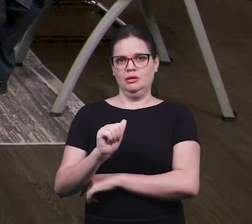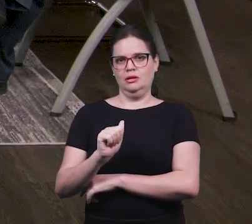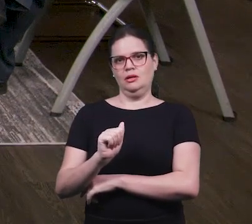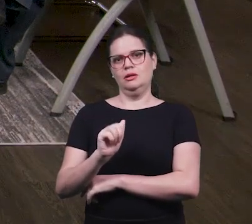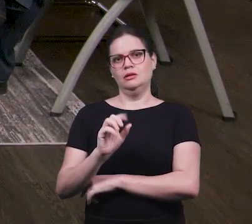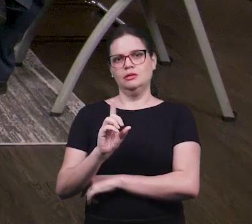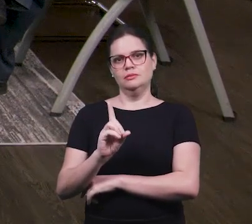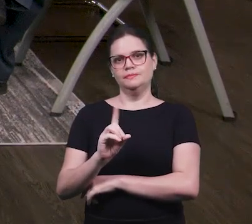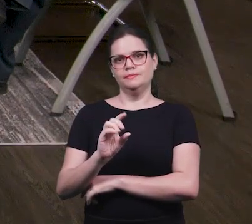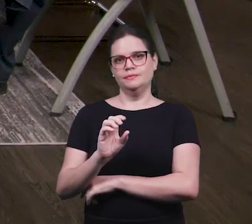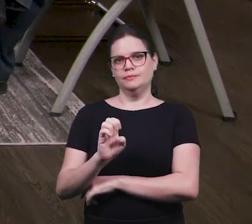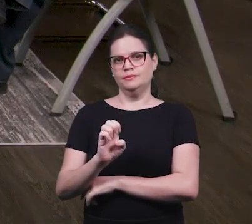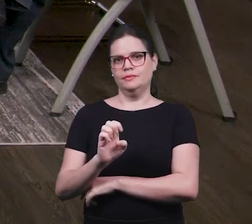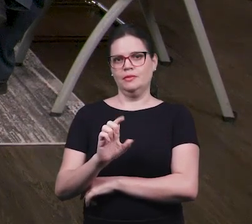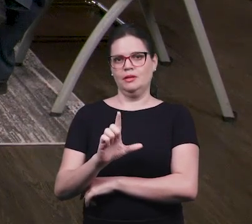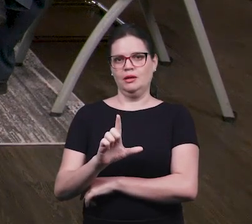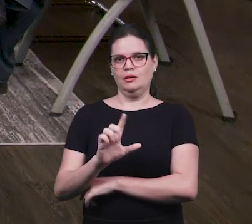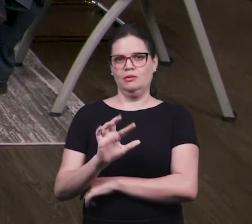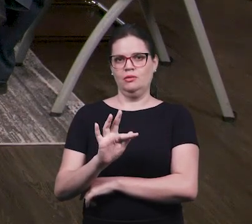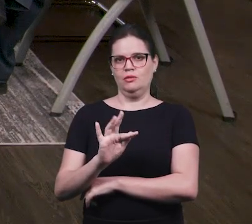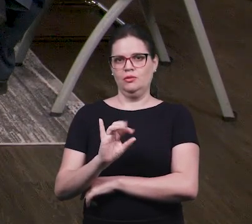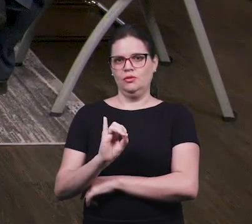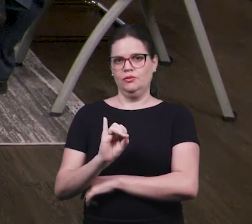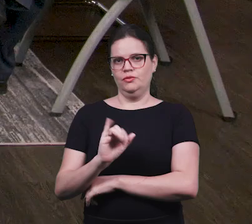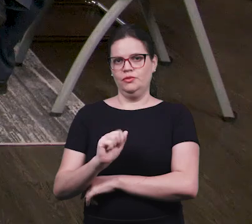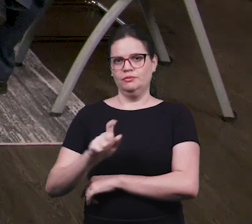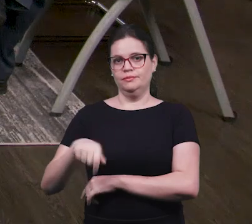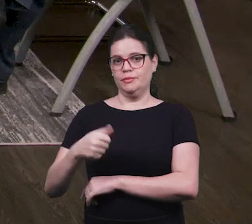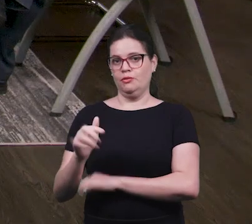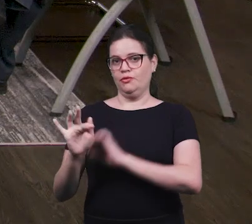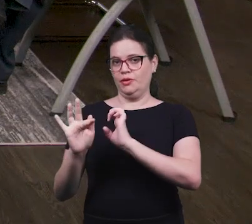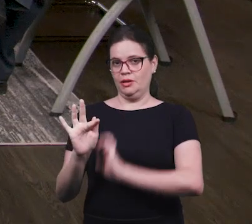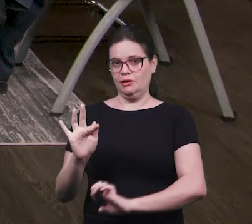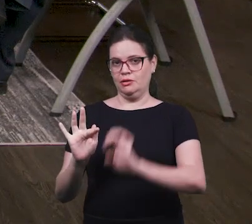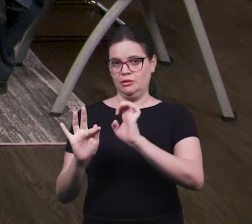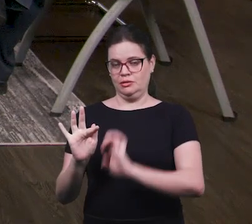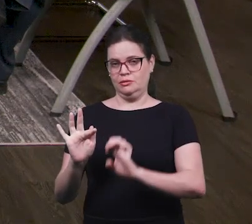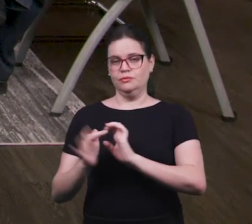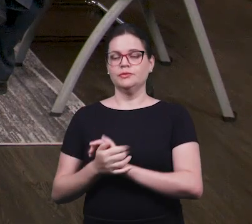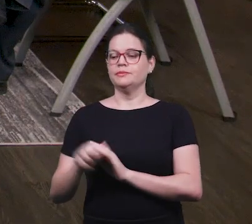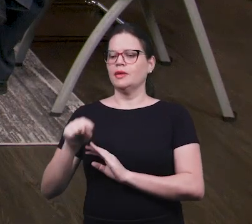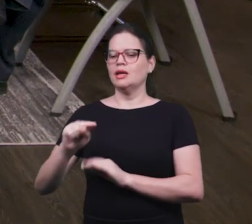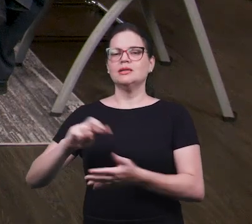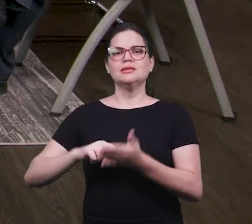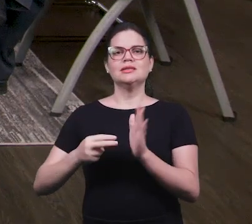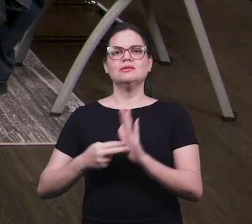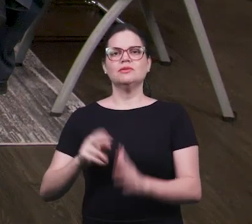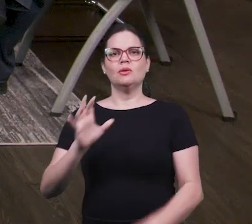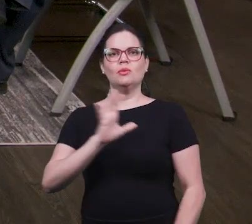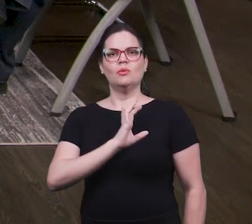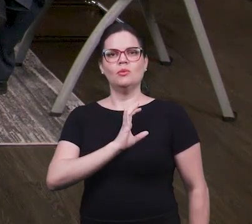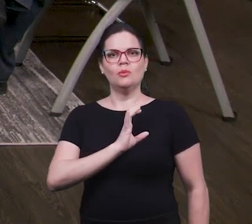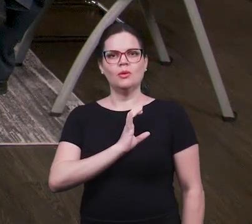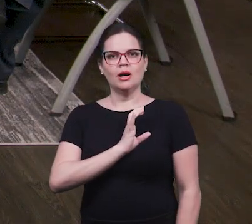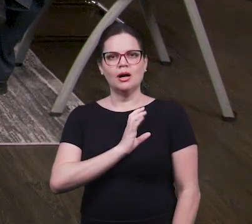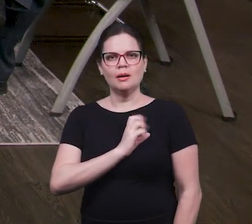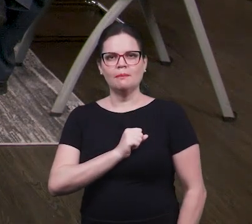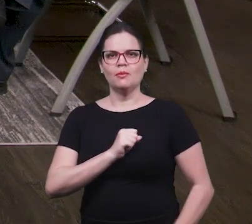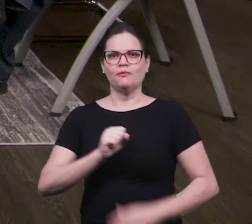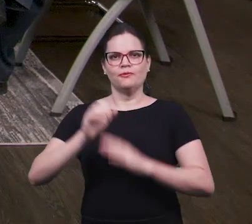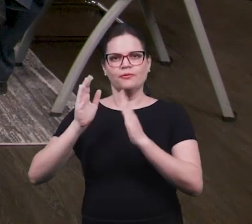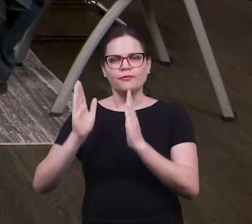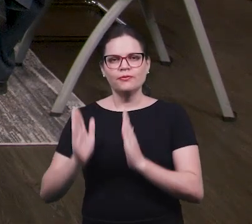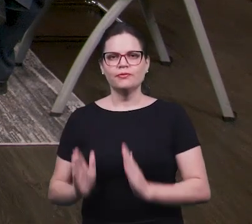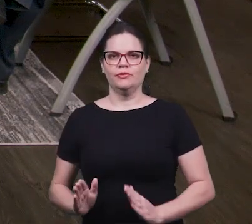Jesus. Filadélfia fala do amor filial, então de fidelidade. Então é a igreja